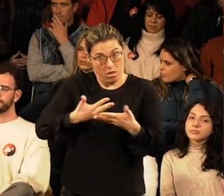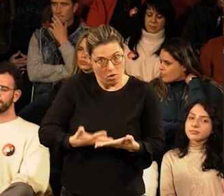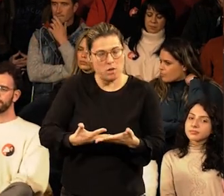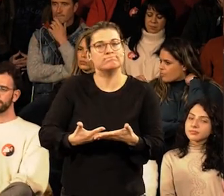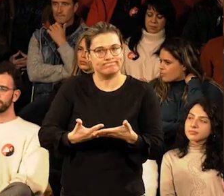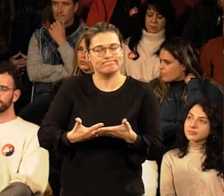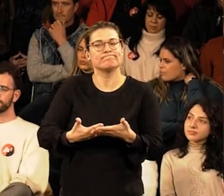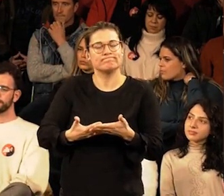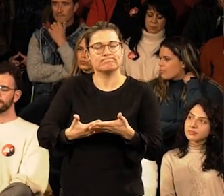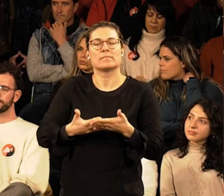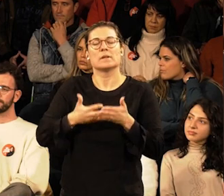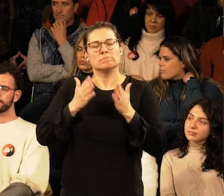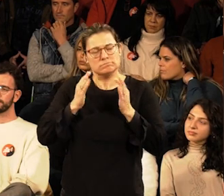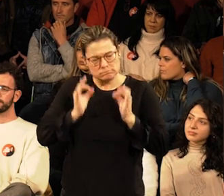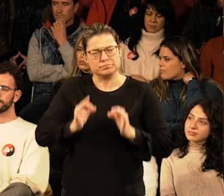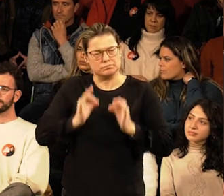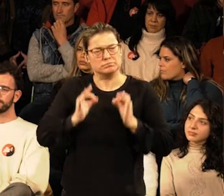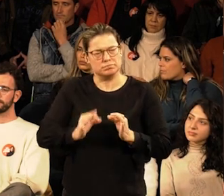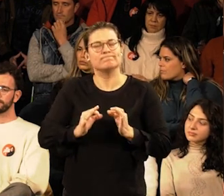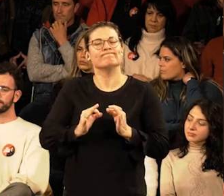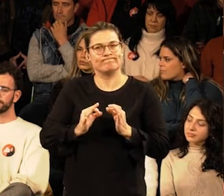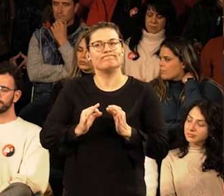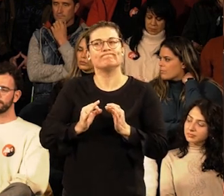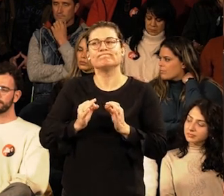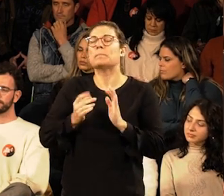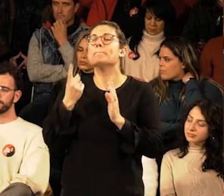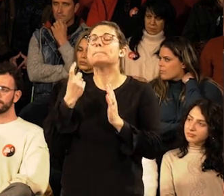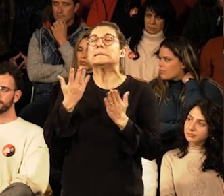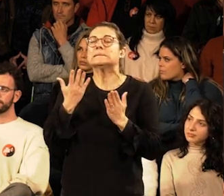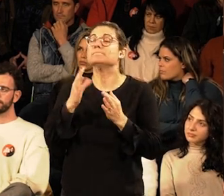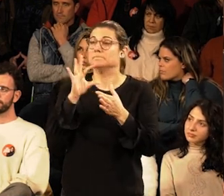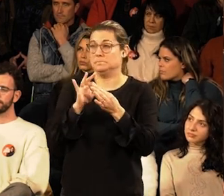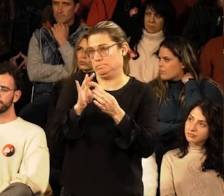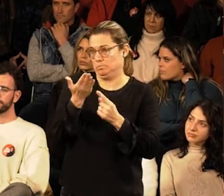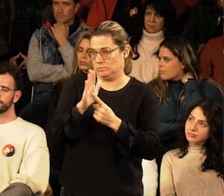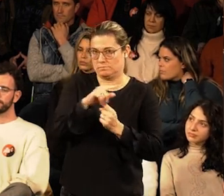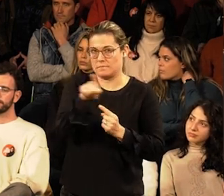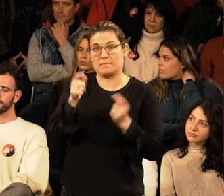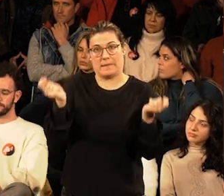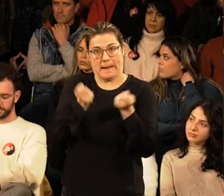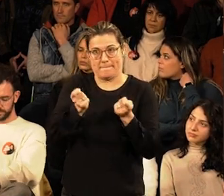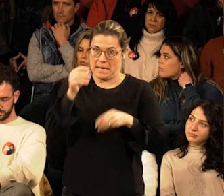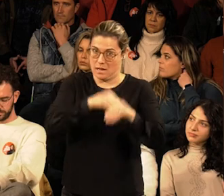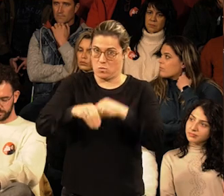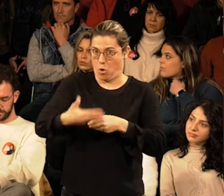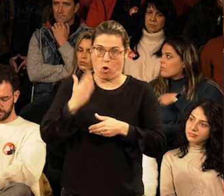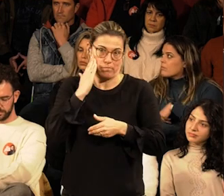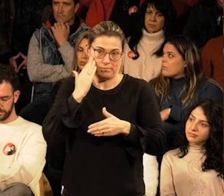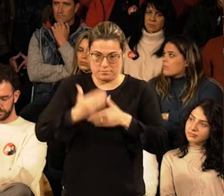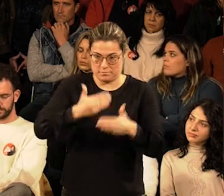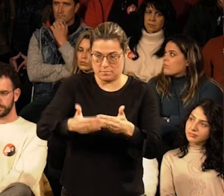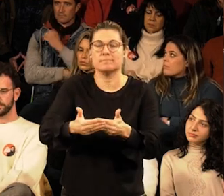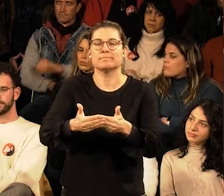mais necessário quanto boa parte da campanha eleitoral em curso volta a